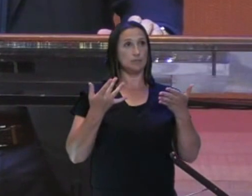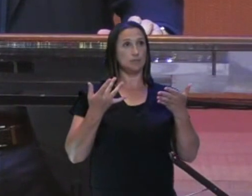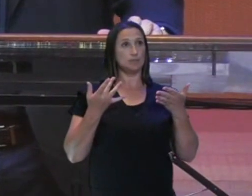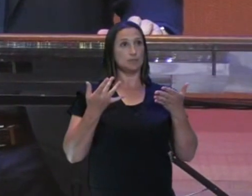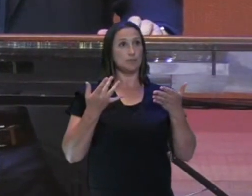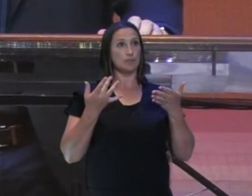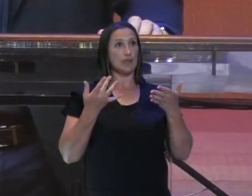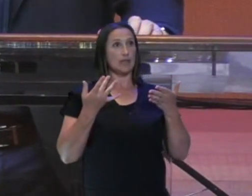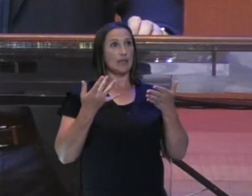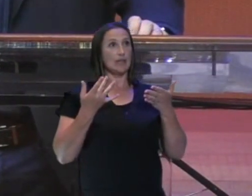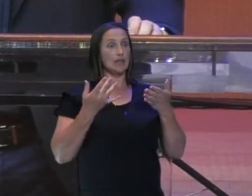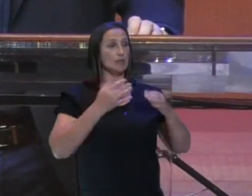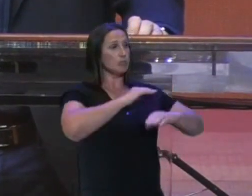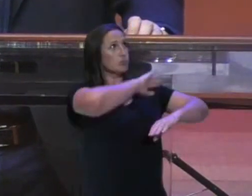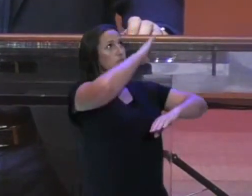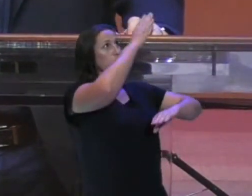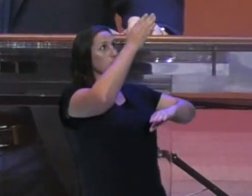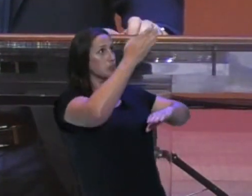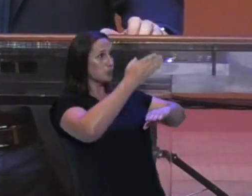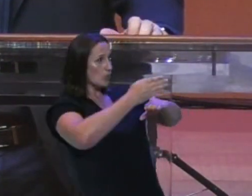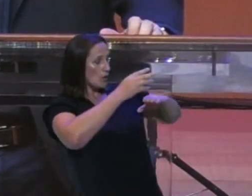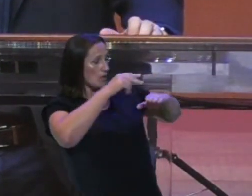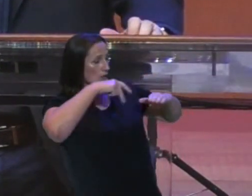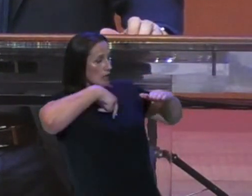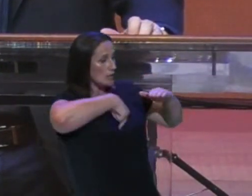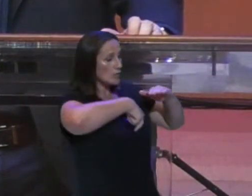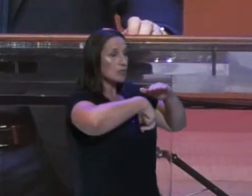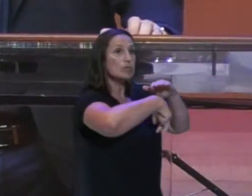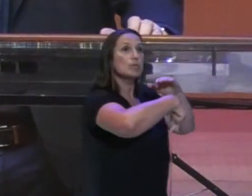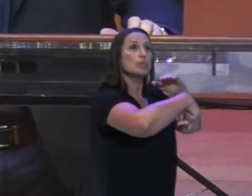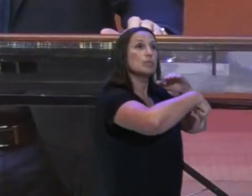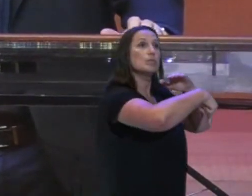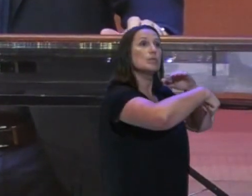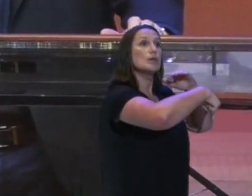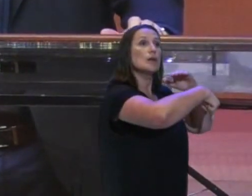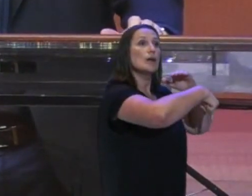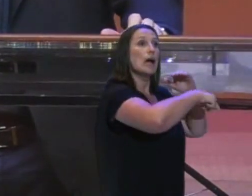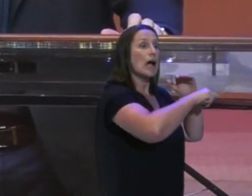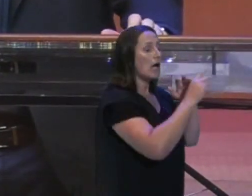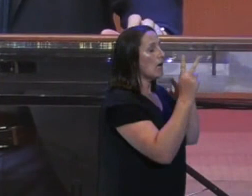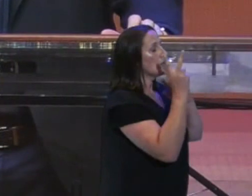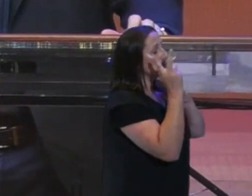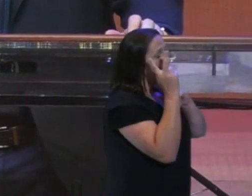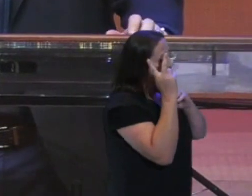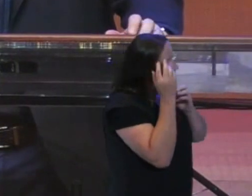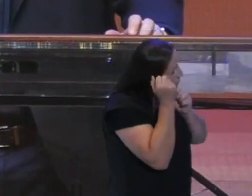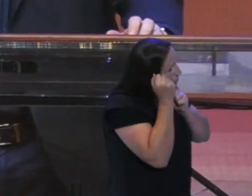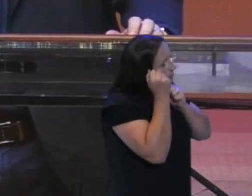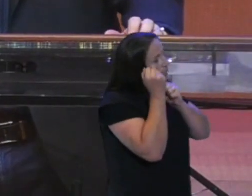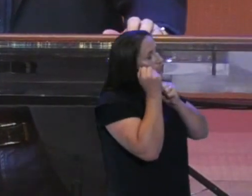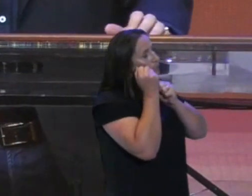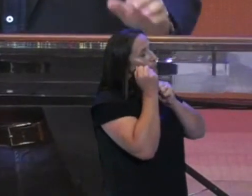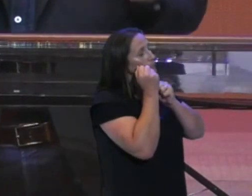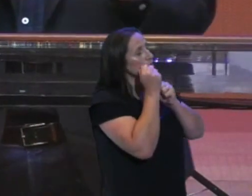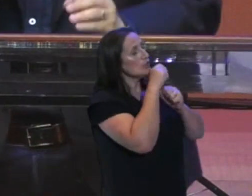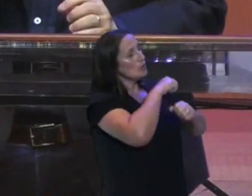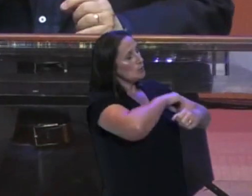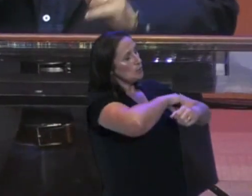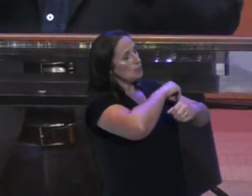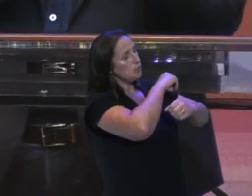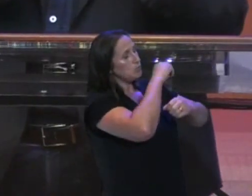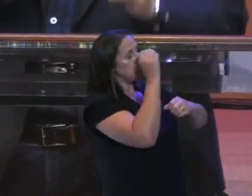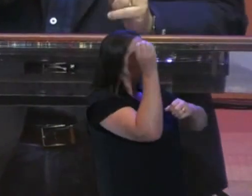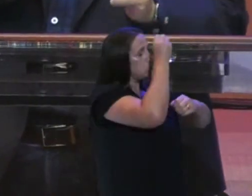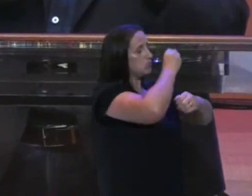numa caverna e passou a noite, e a palavra do Senhor veio a ele, o